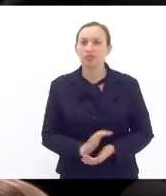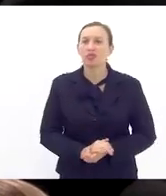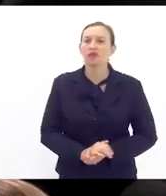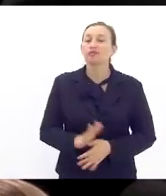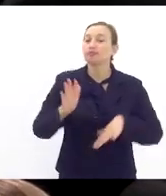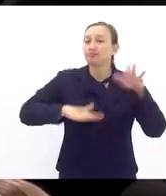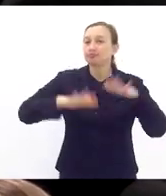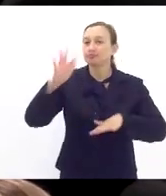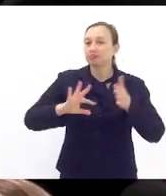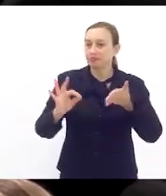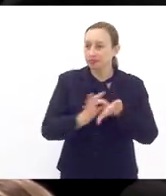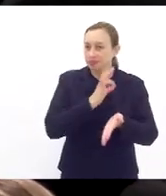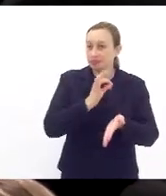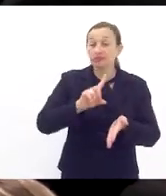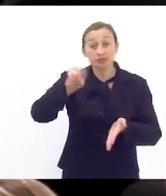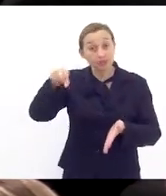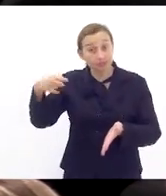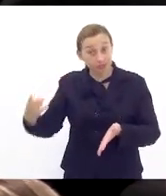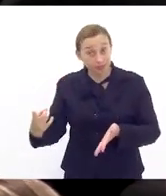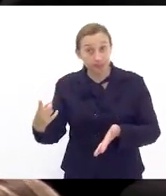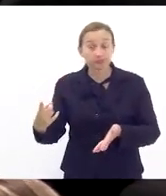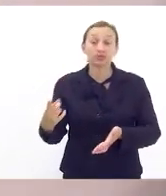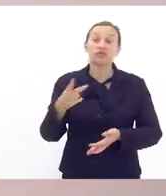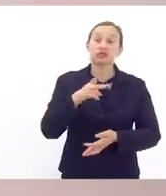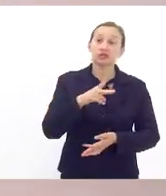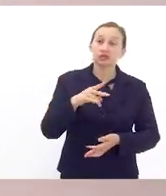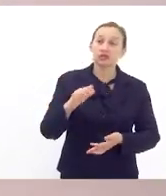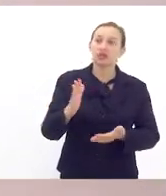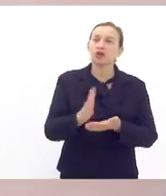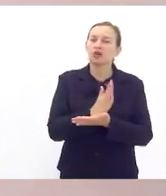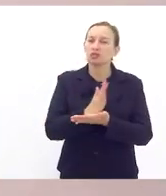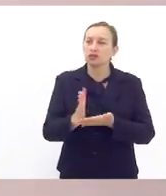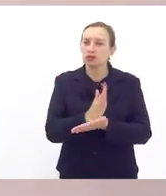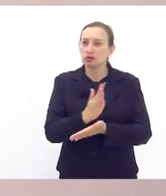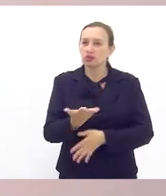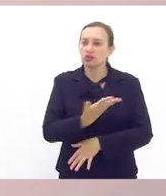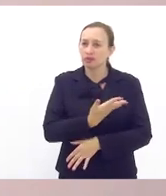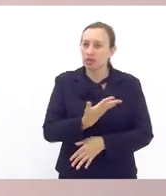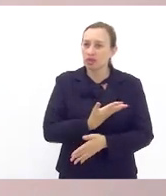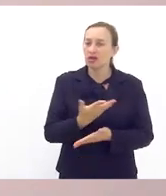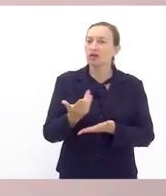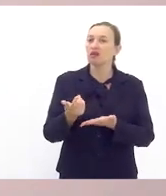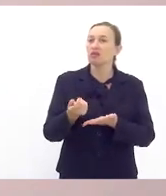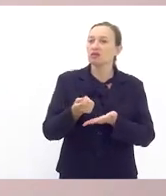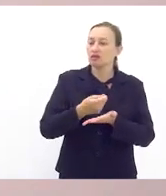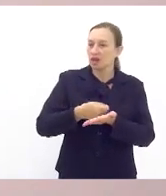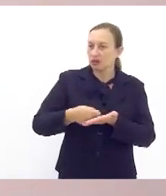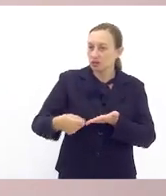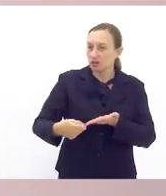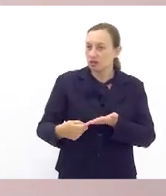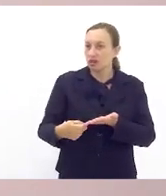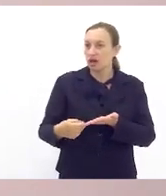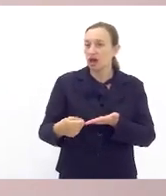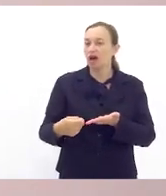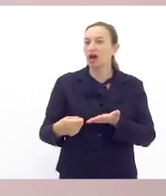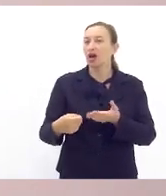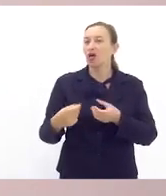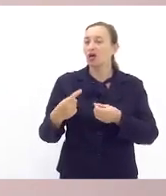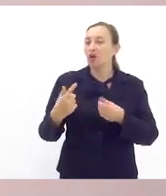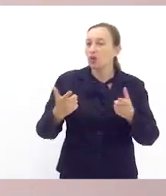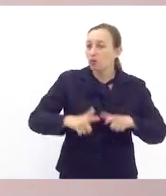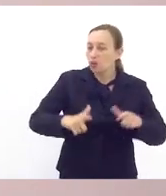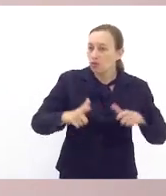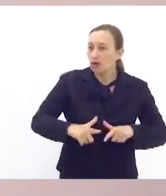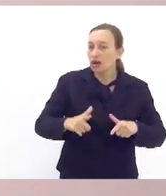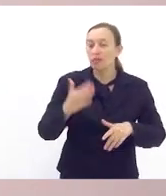depois Com certeza a gente vai é um dos nossos colegas vai anotar aí qual o endereço para a gente entender pontualmente o